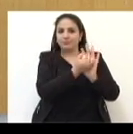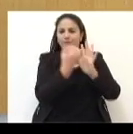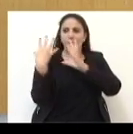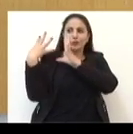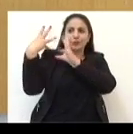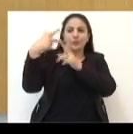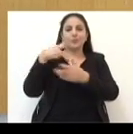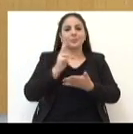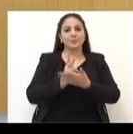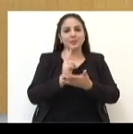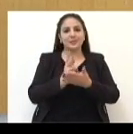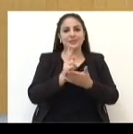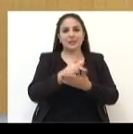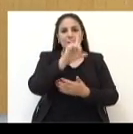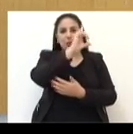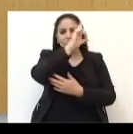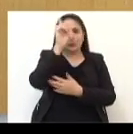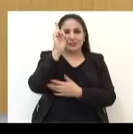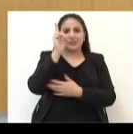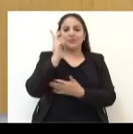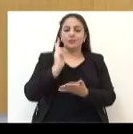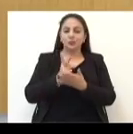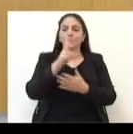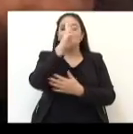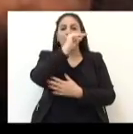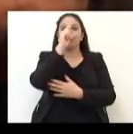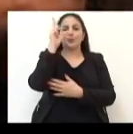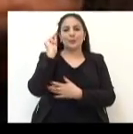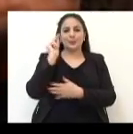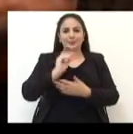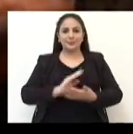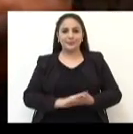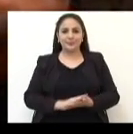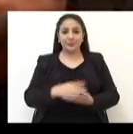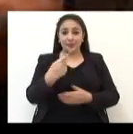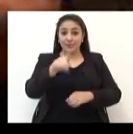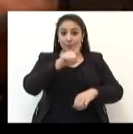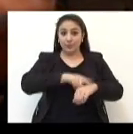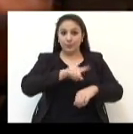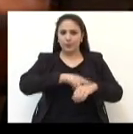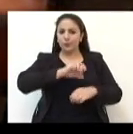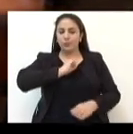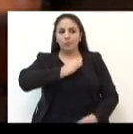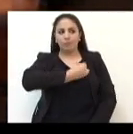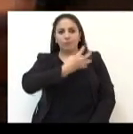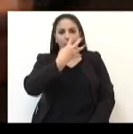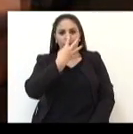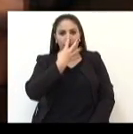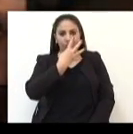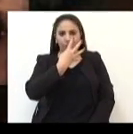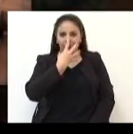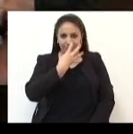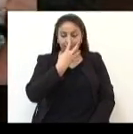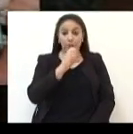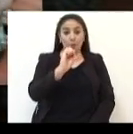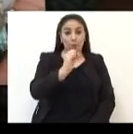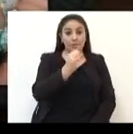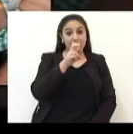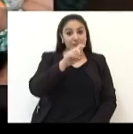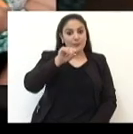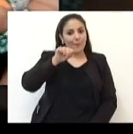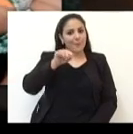garante permanência de Luciano Azevedo na Prefeitura. Neste pleito, os números são surpreendentes.